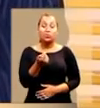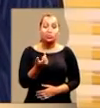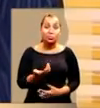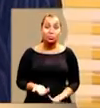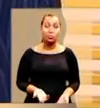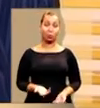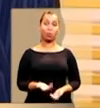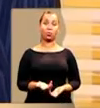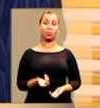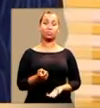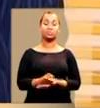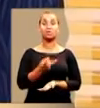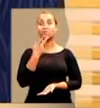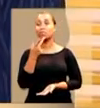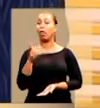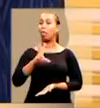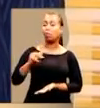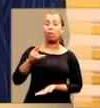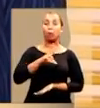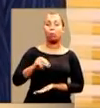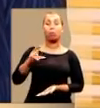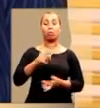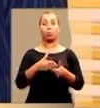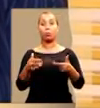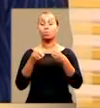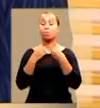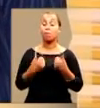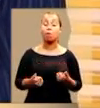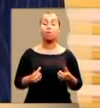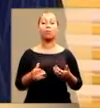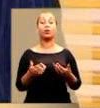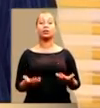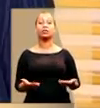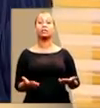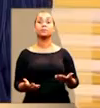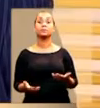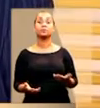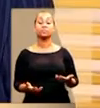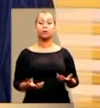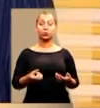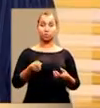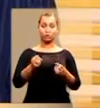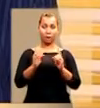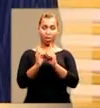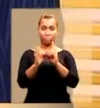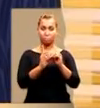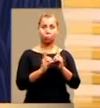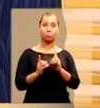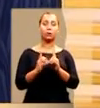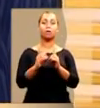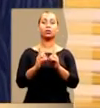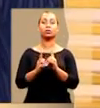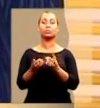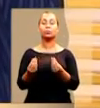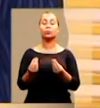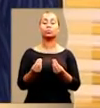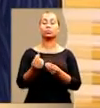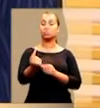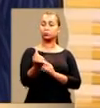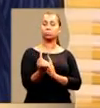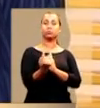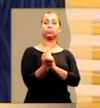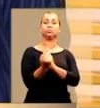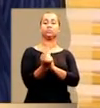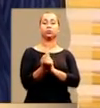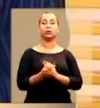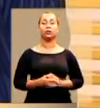pequeno mesmo. Então, você fica o tempo todo falando não para coisas boas. E no âmbito de atendimento, a gente atende muito balcão. Sim.